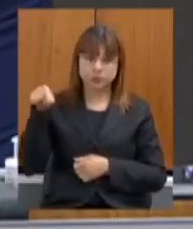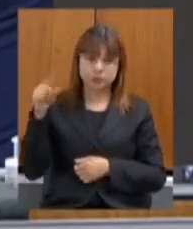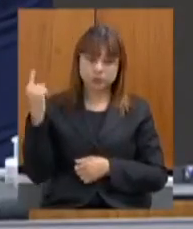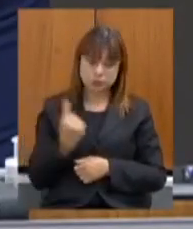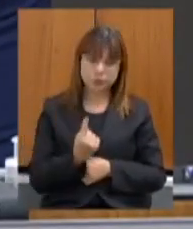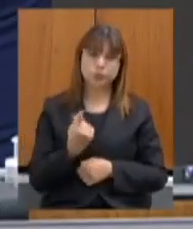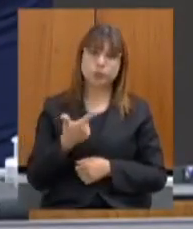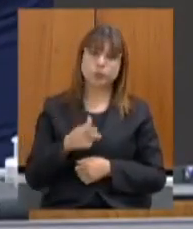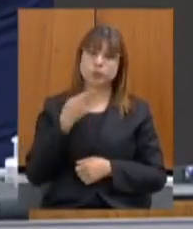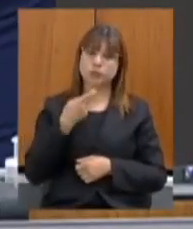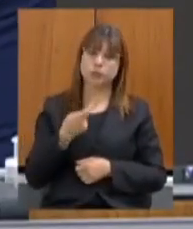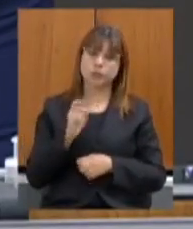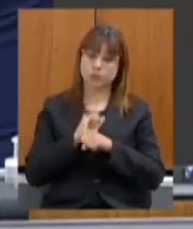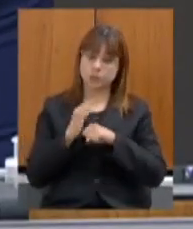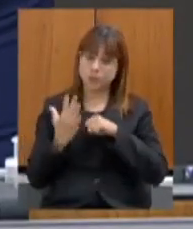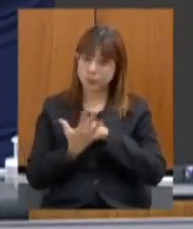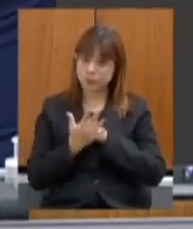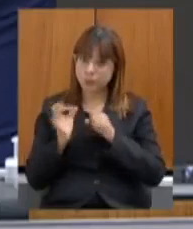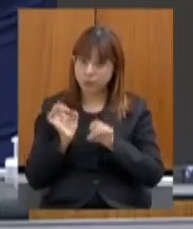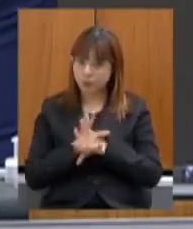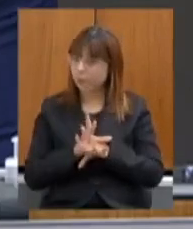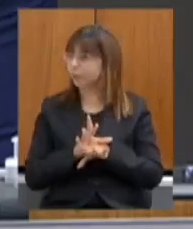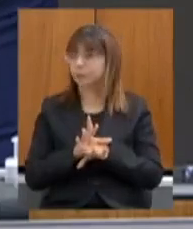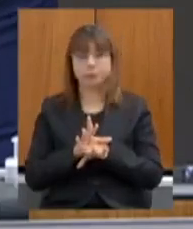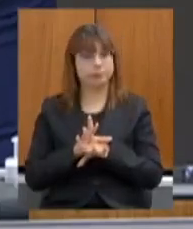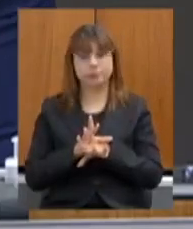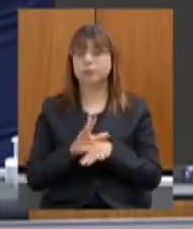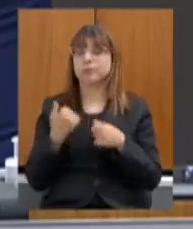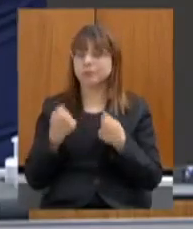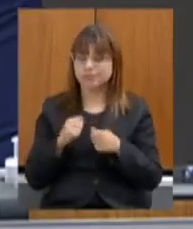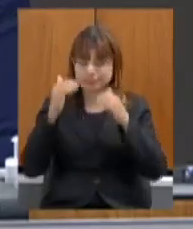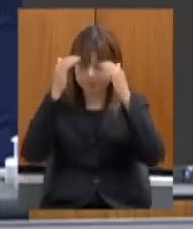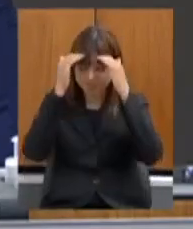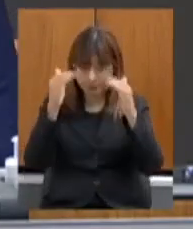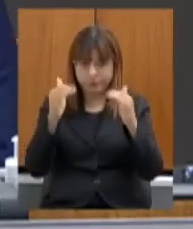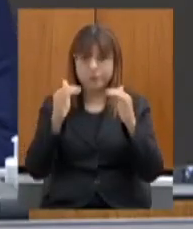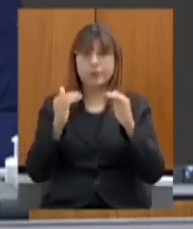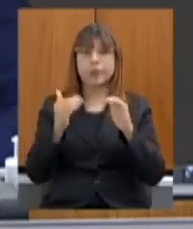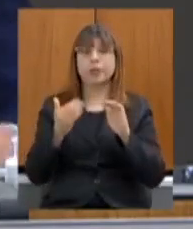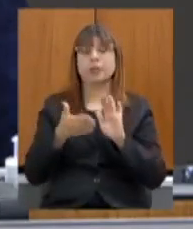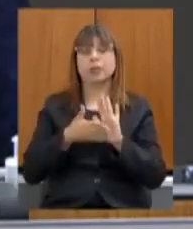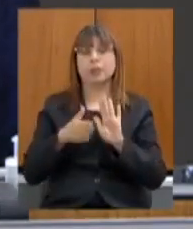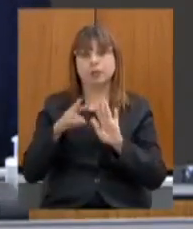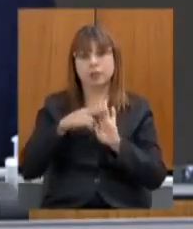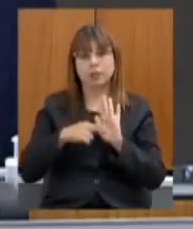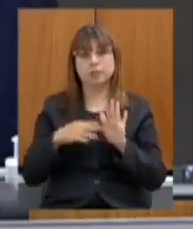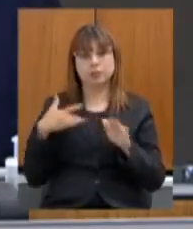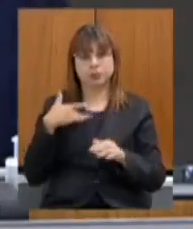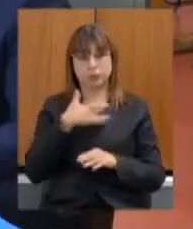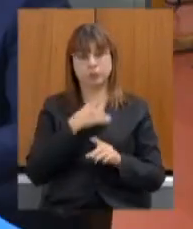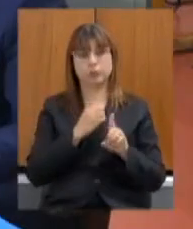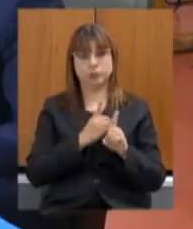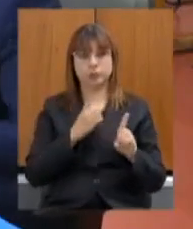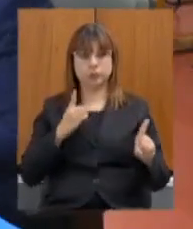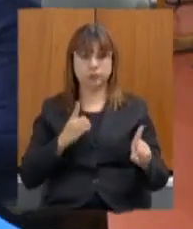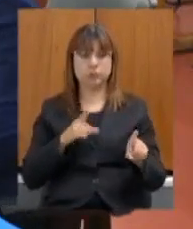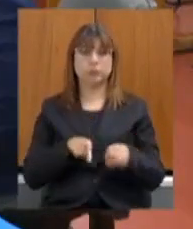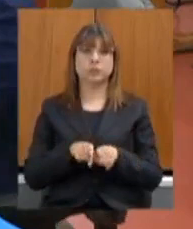não acabou. Nós temos que manter todos os nossos protocolos de saúde e distanciamento. deputada.